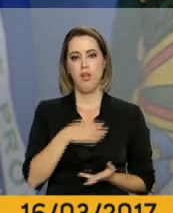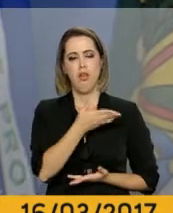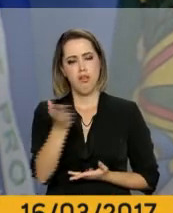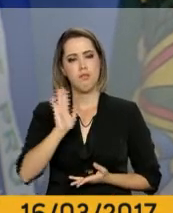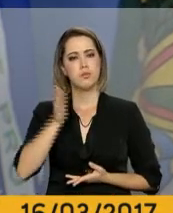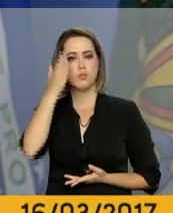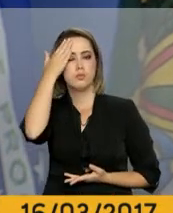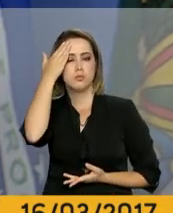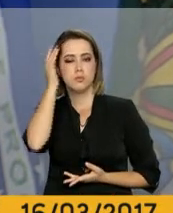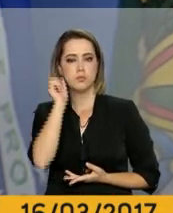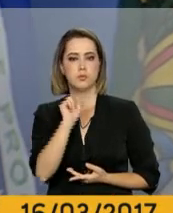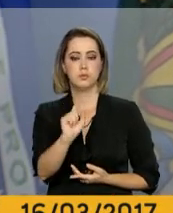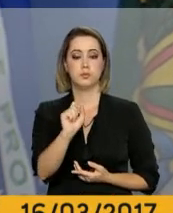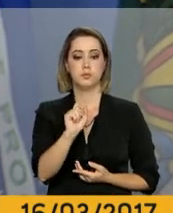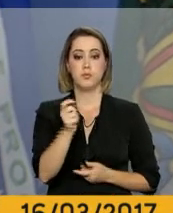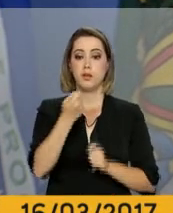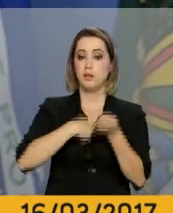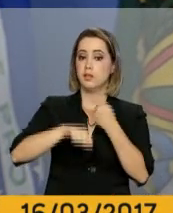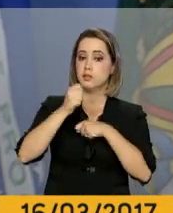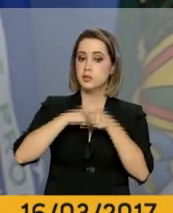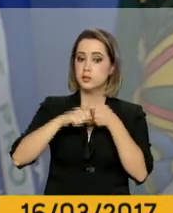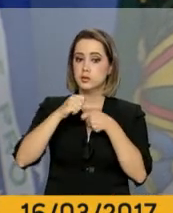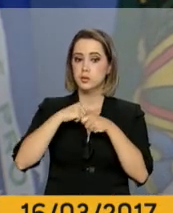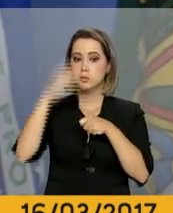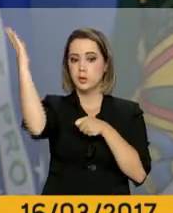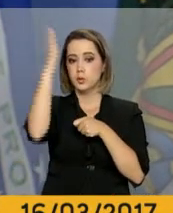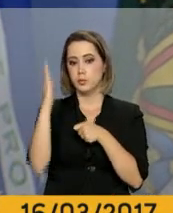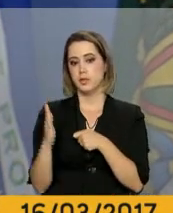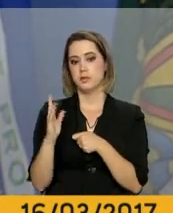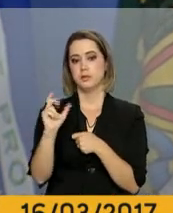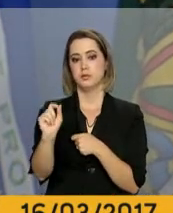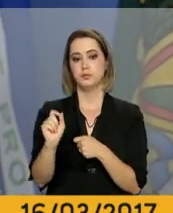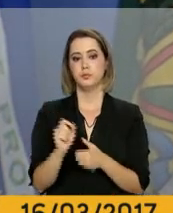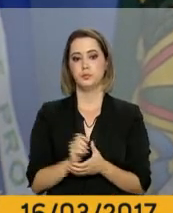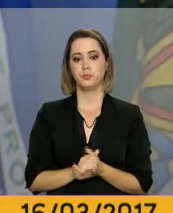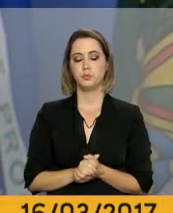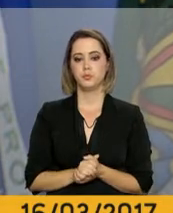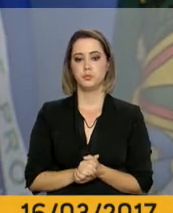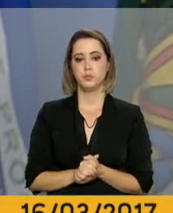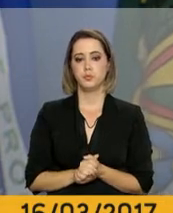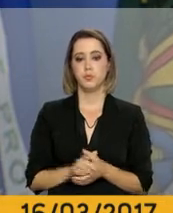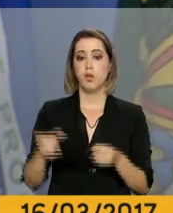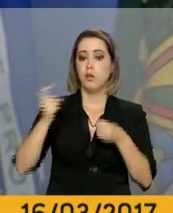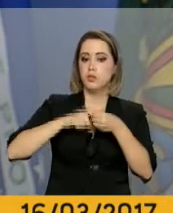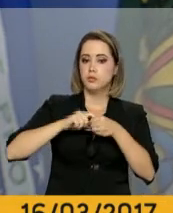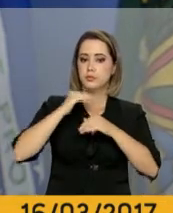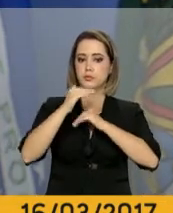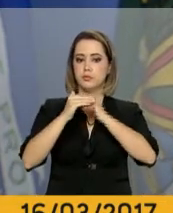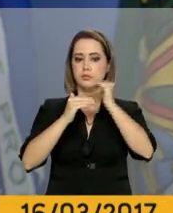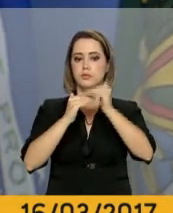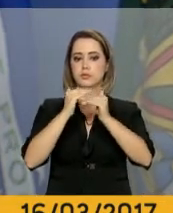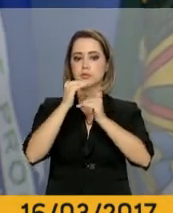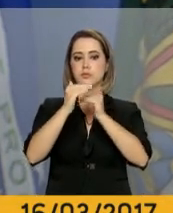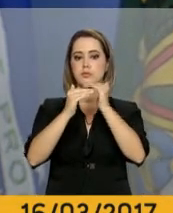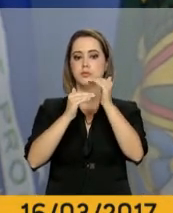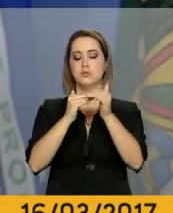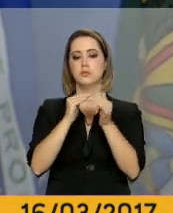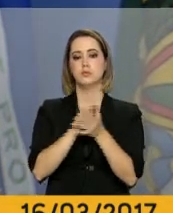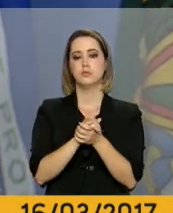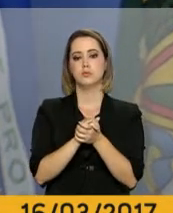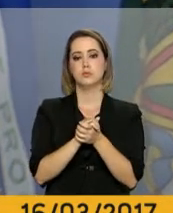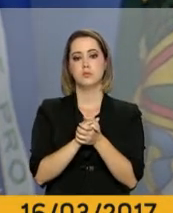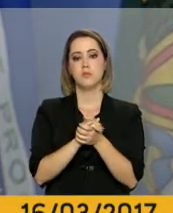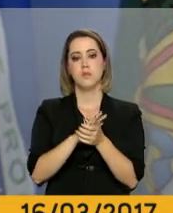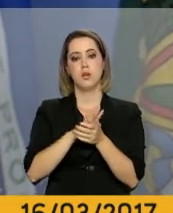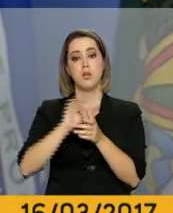que a economia brasileira volta a crescer e